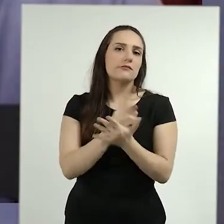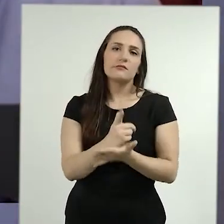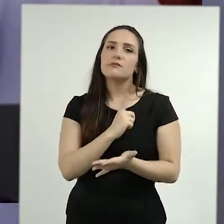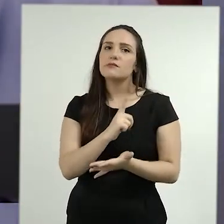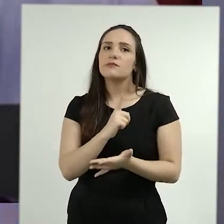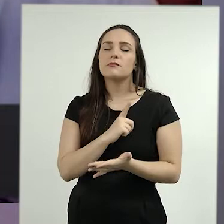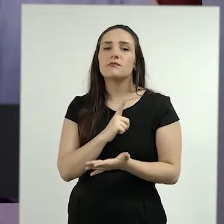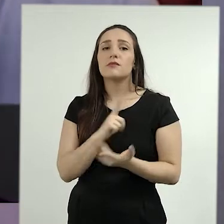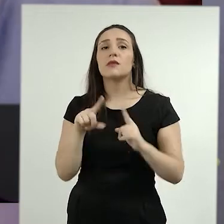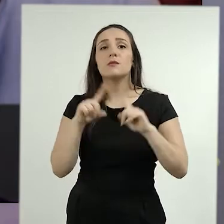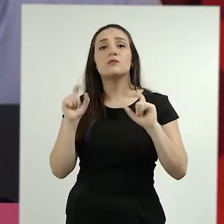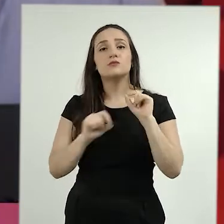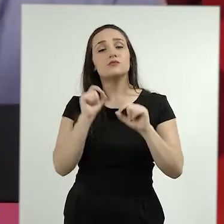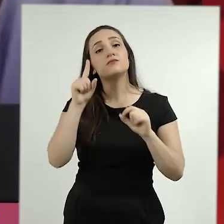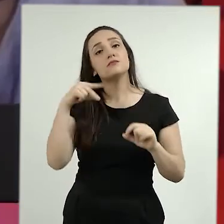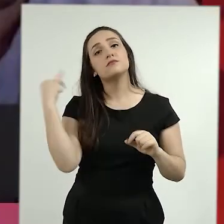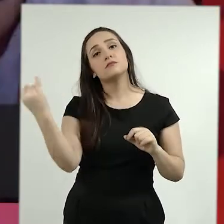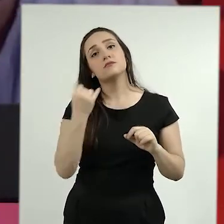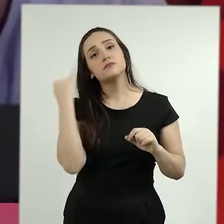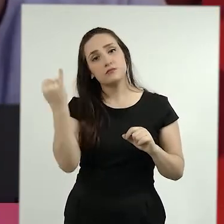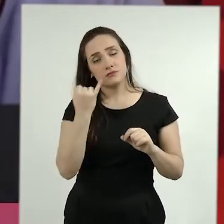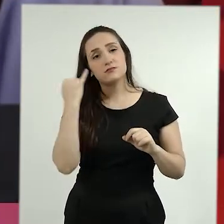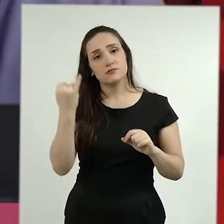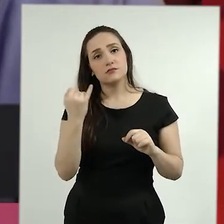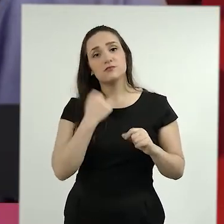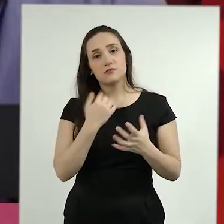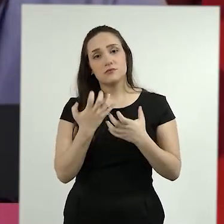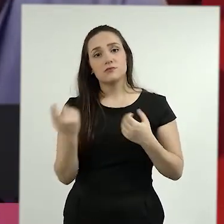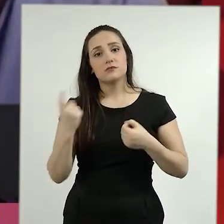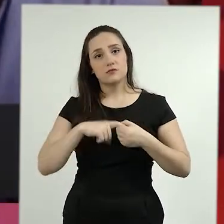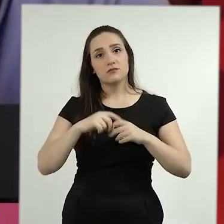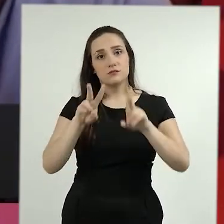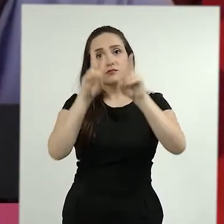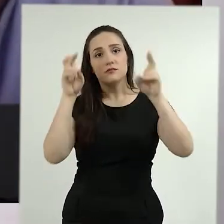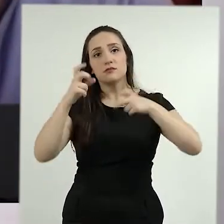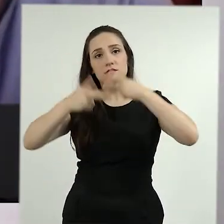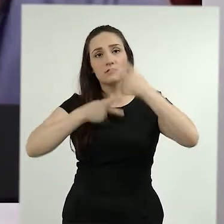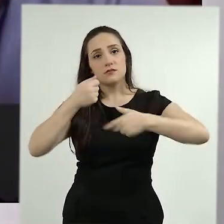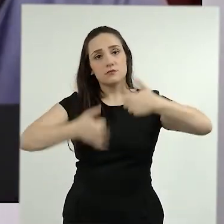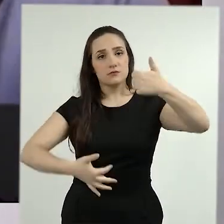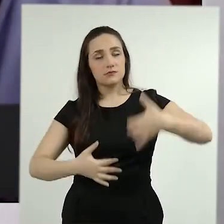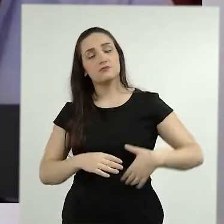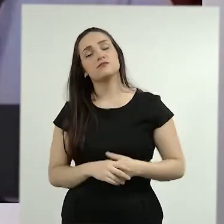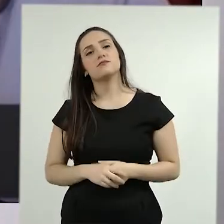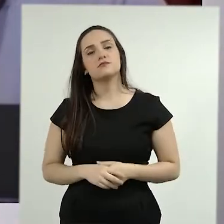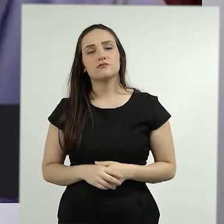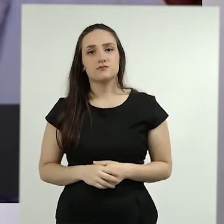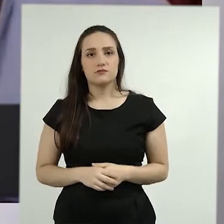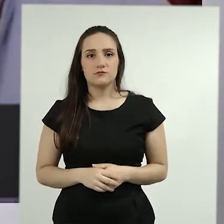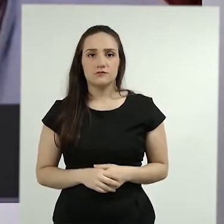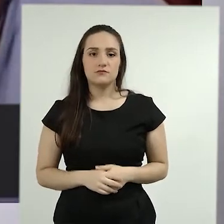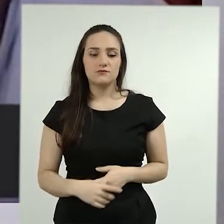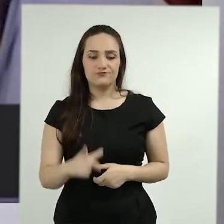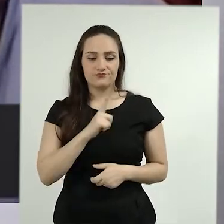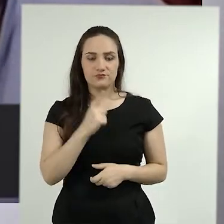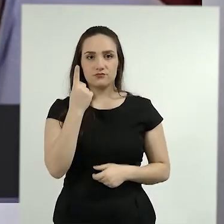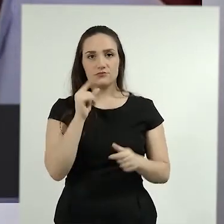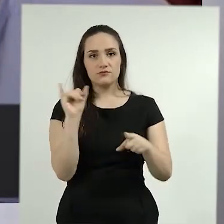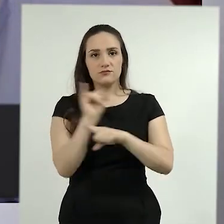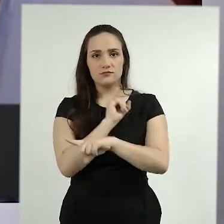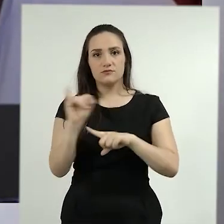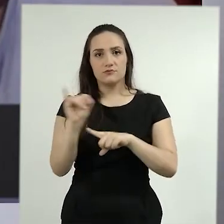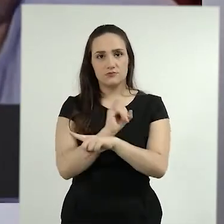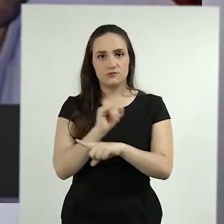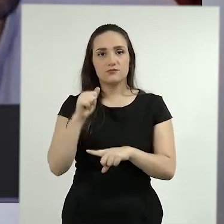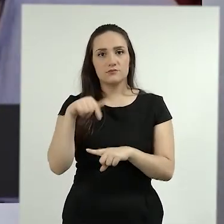vai ser gerado sempre. Uma coisa legal para a gente contar, que é interessante do lado positivo, existe